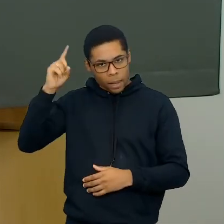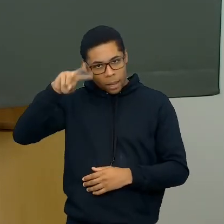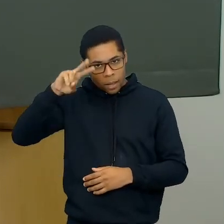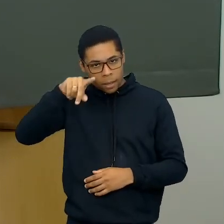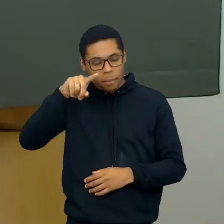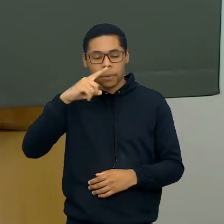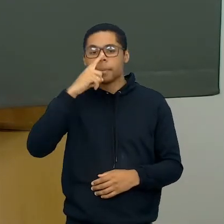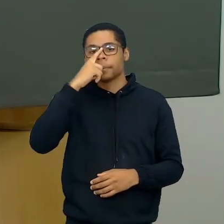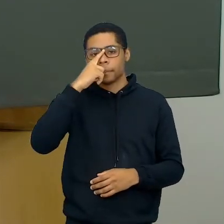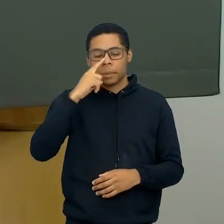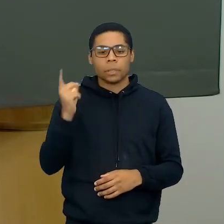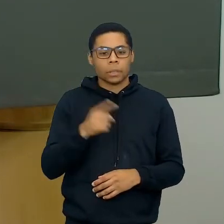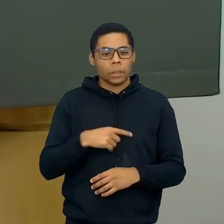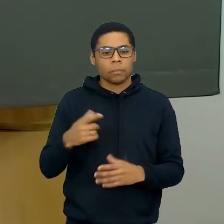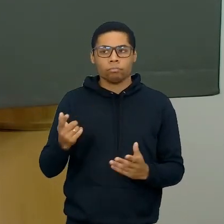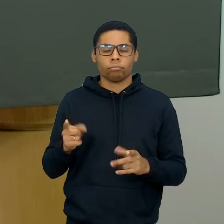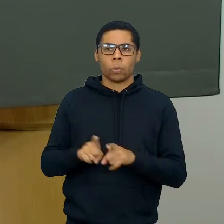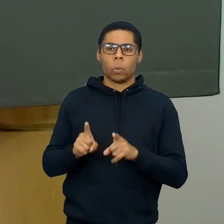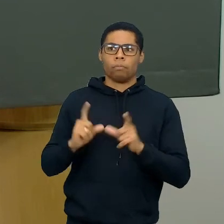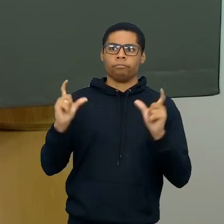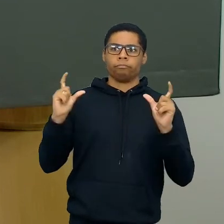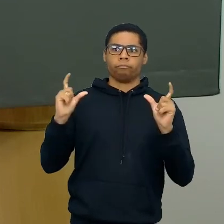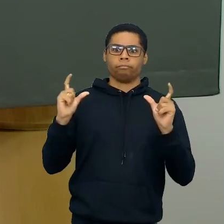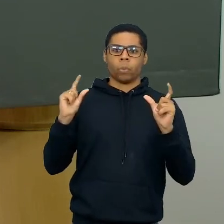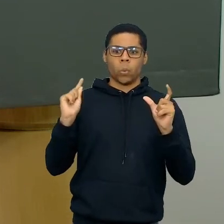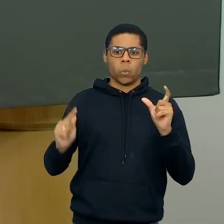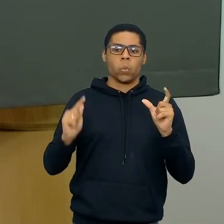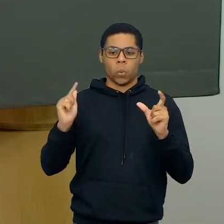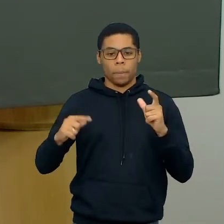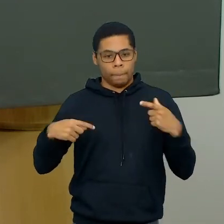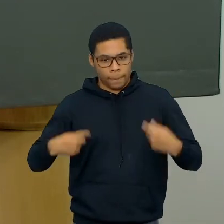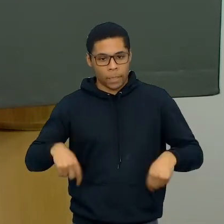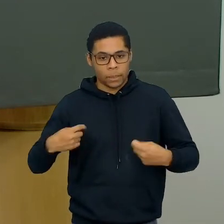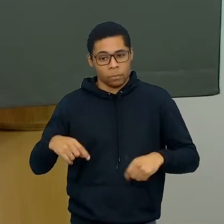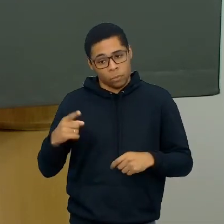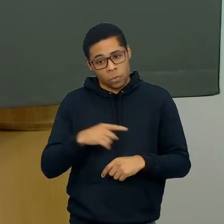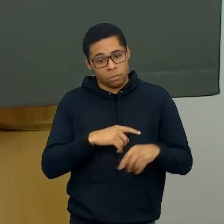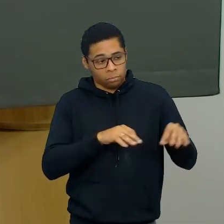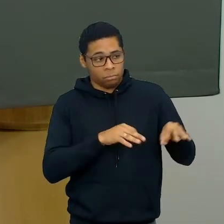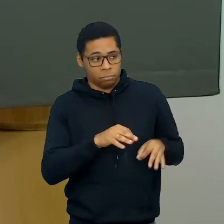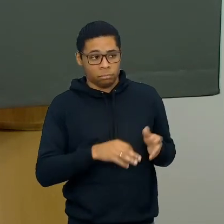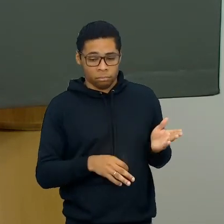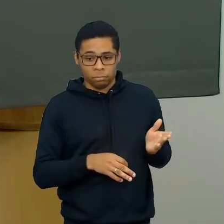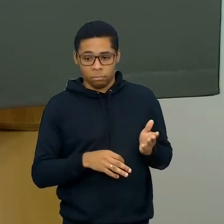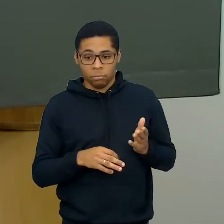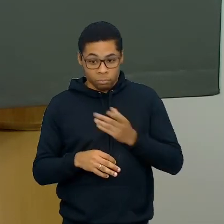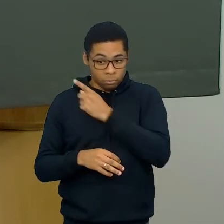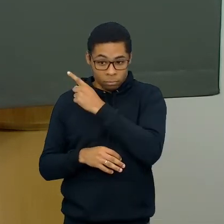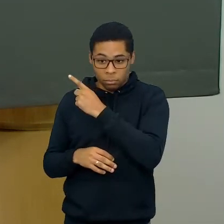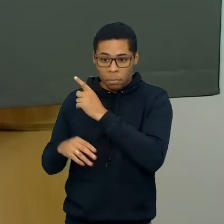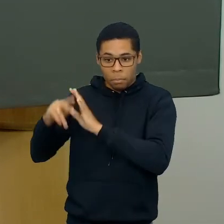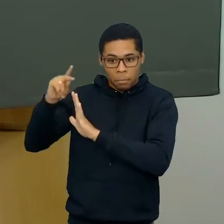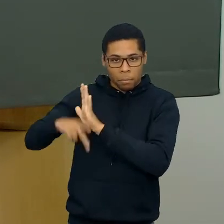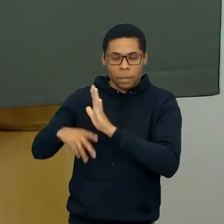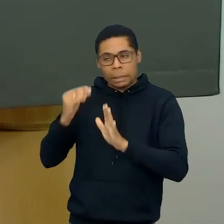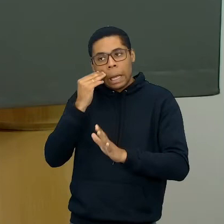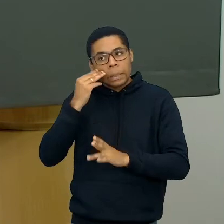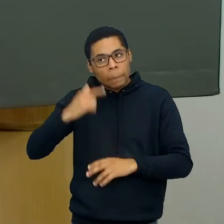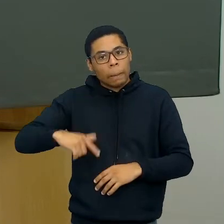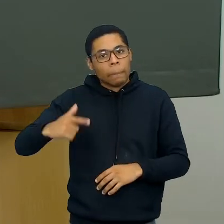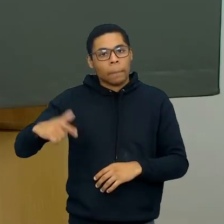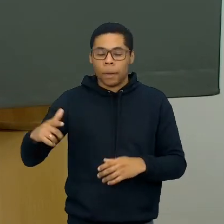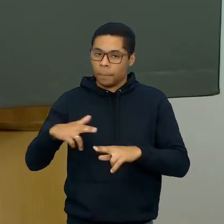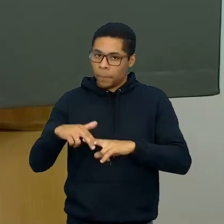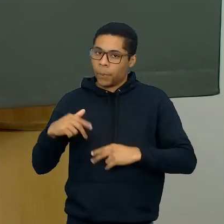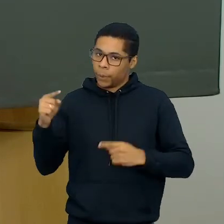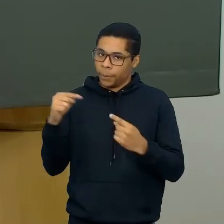aí fez a gente entrar num estado de alerta. Vamos ter que fazer o nosso projeto, o nosso protótipo e fazer mais teste. É para